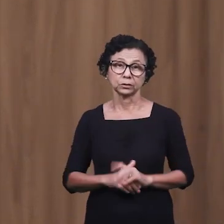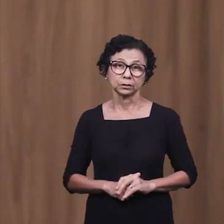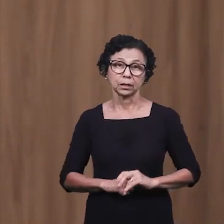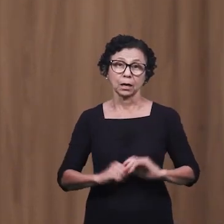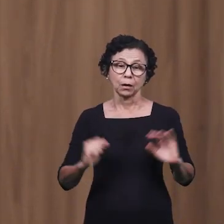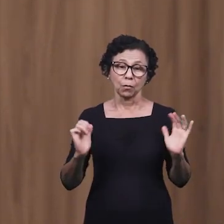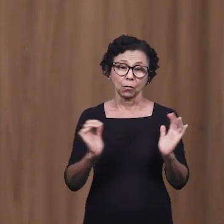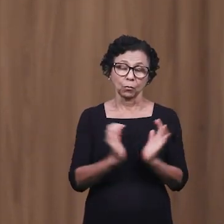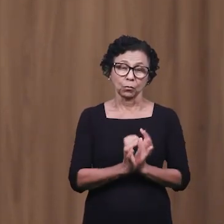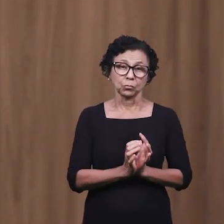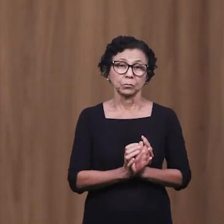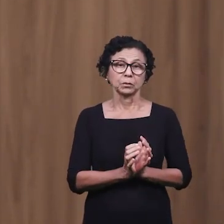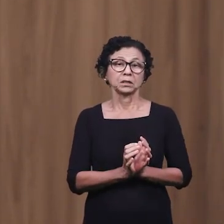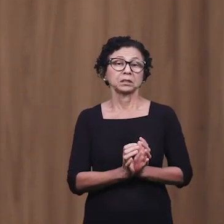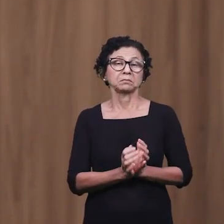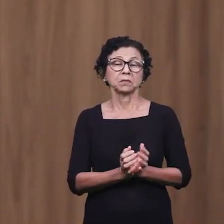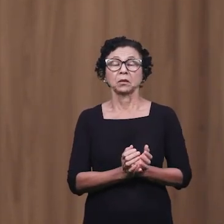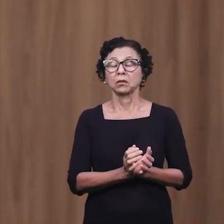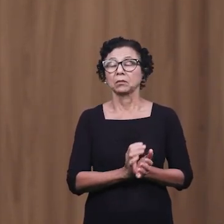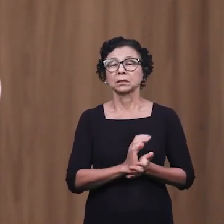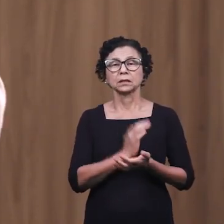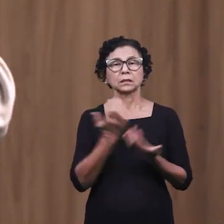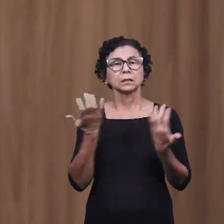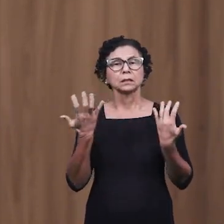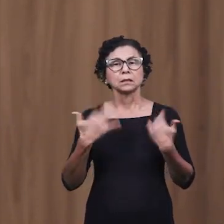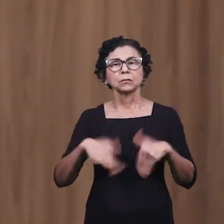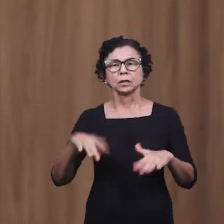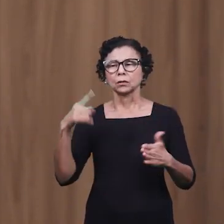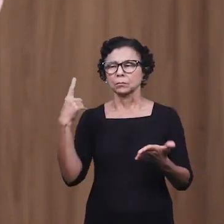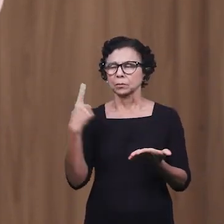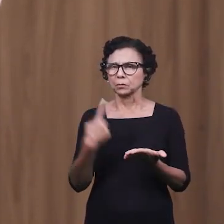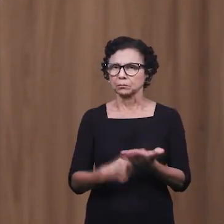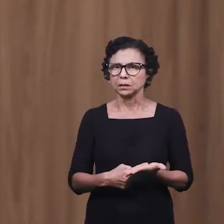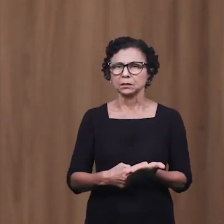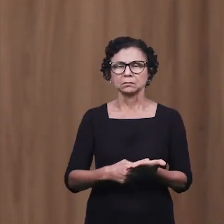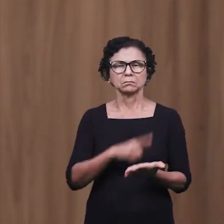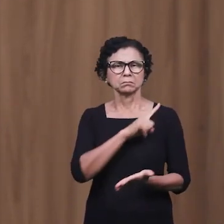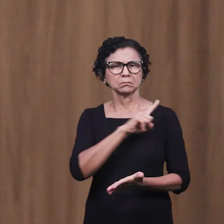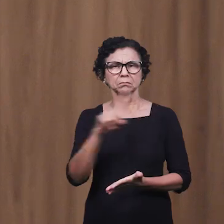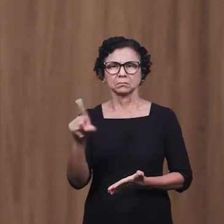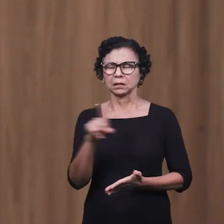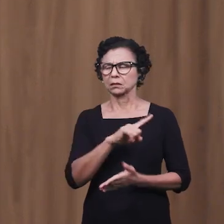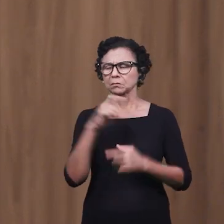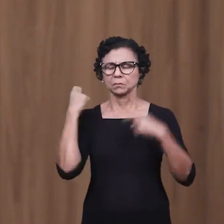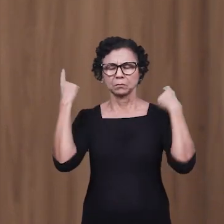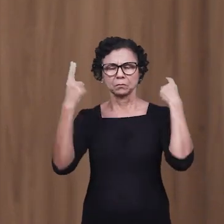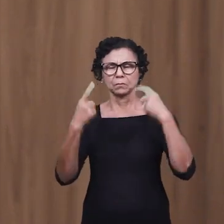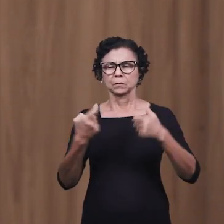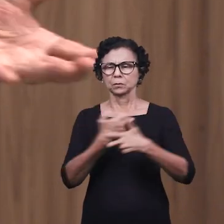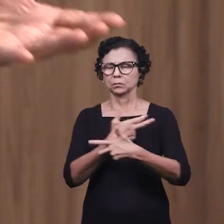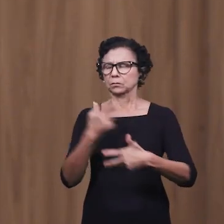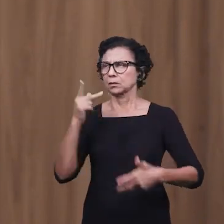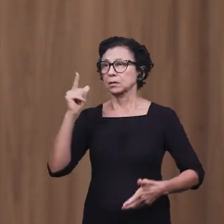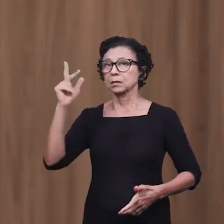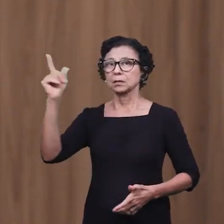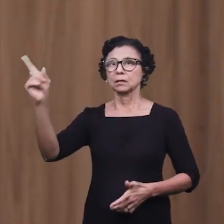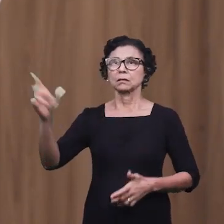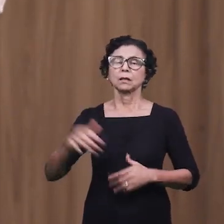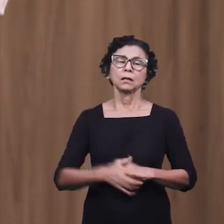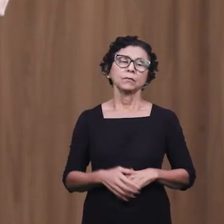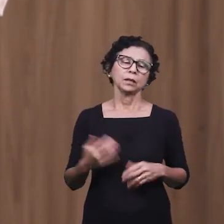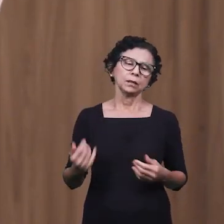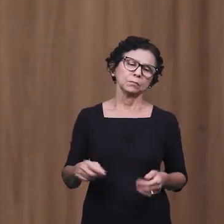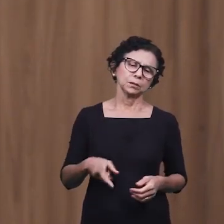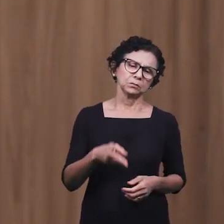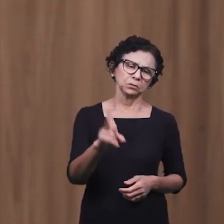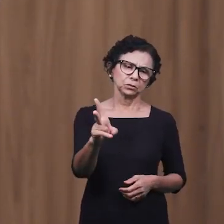pensar, tem que ver essas coisas mesmo, entendeu? Que ele está despreocupado com a eternidade, vai pegando aqui, vai